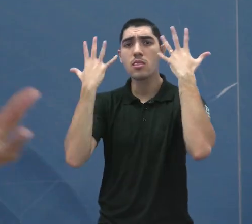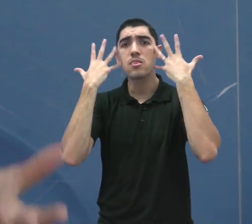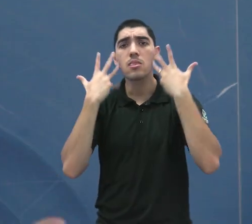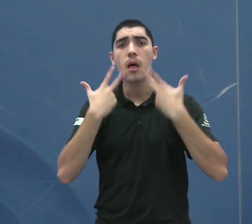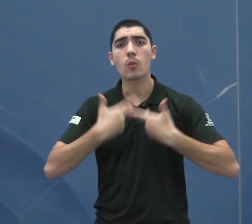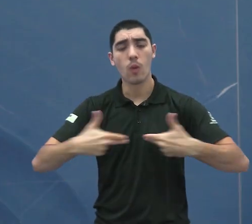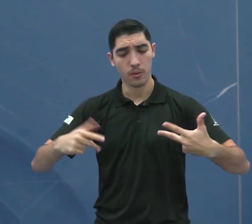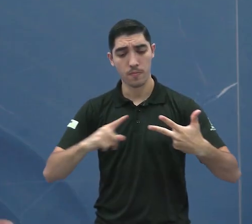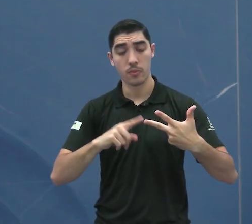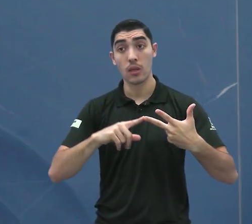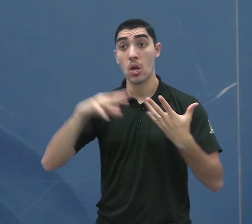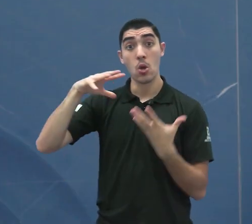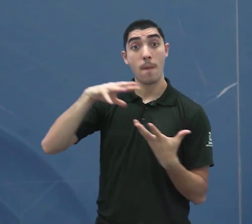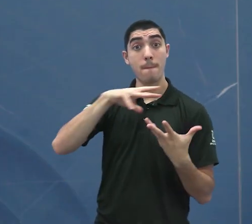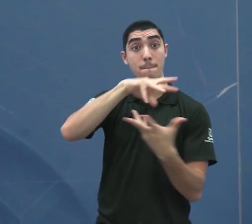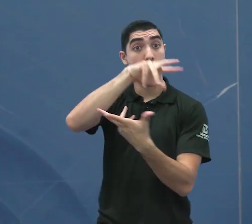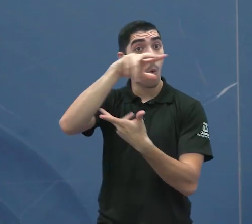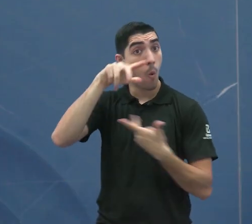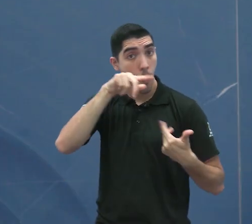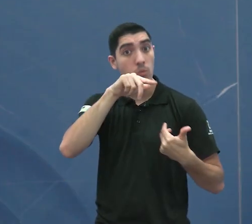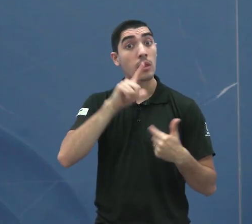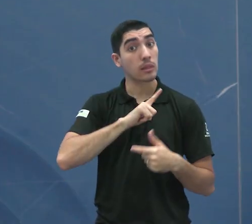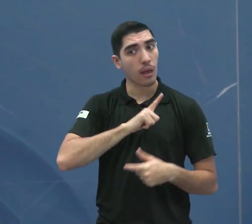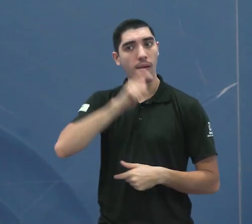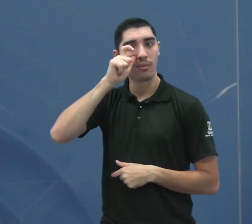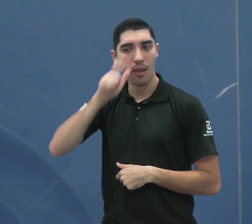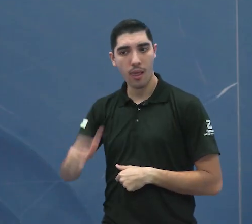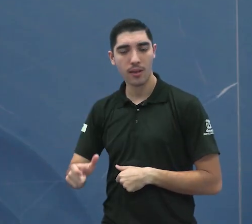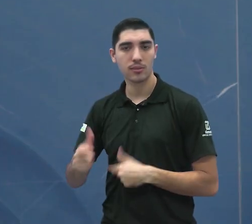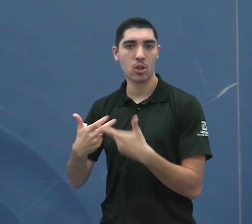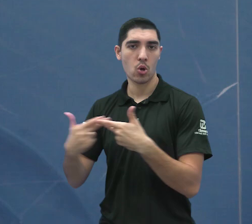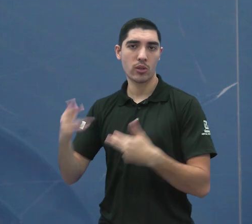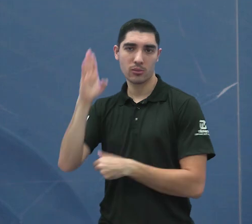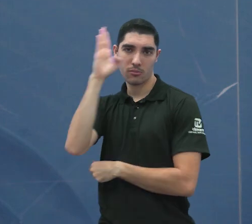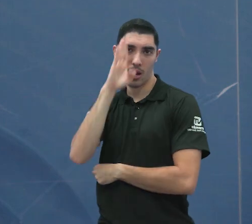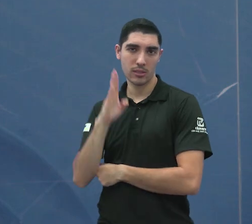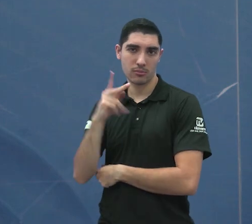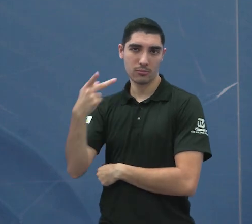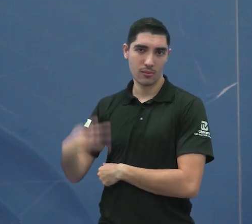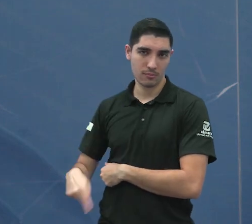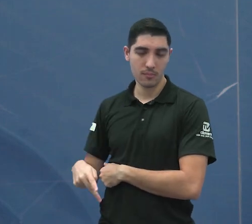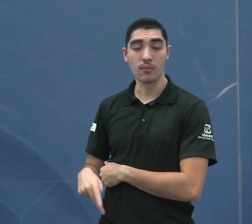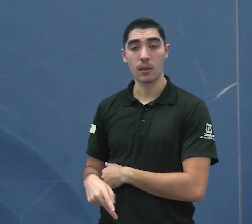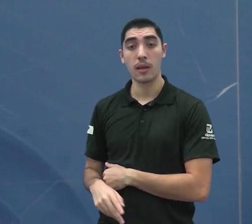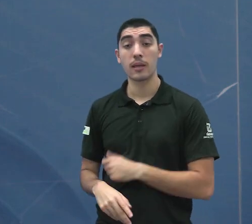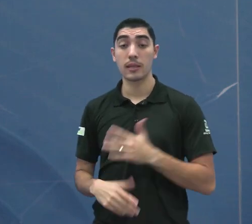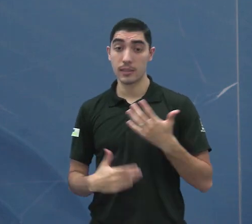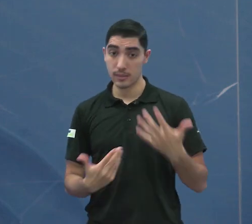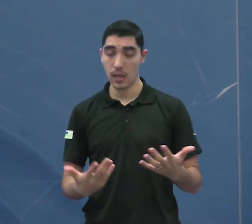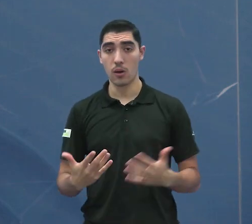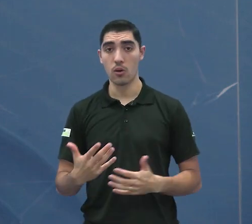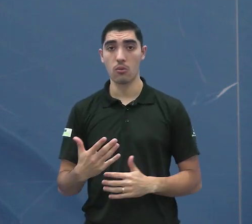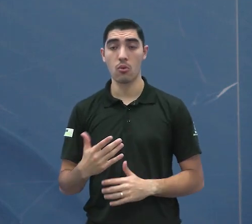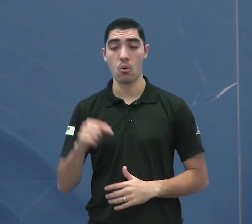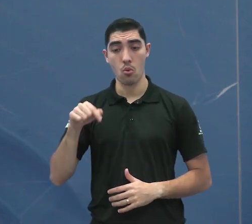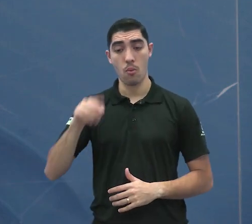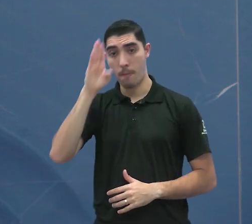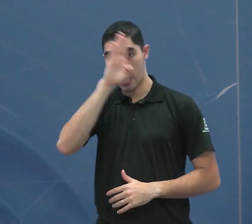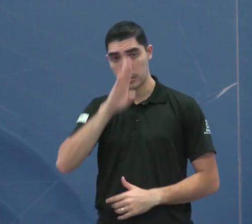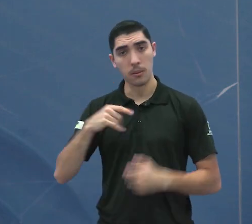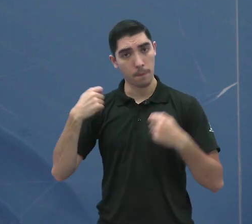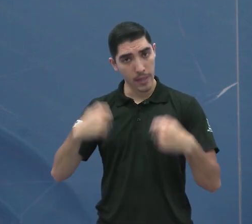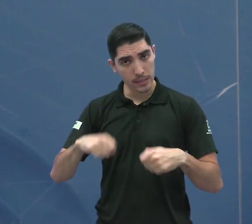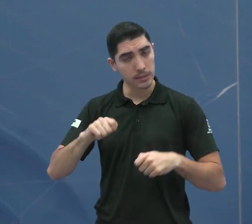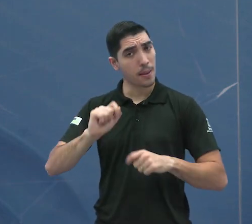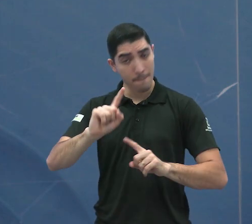interesse mundial, né? Então, assim, eu acredito que o país tem que se posicionar cada vez